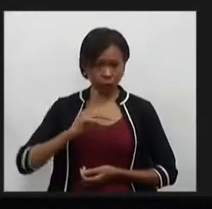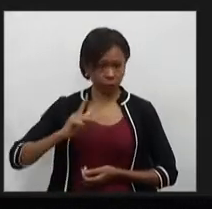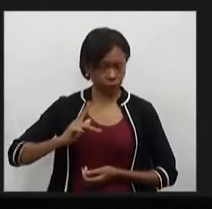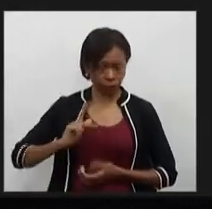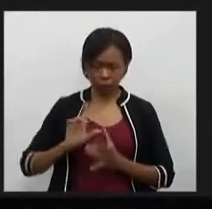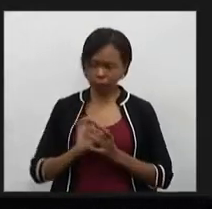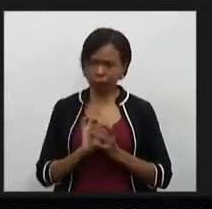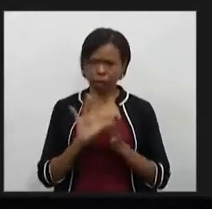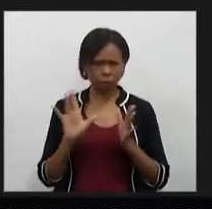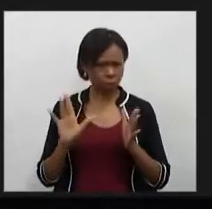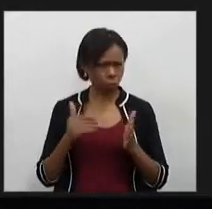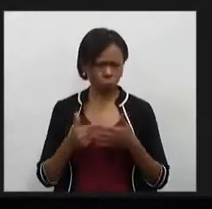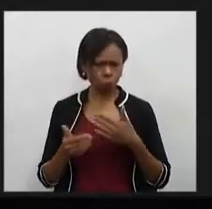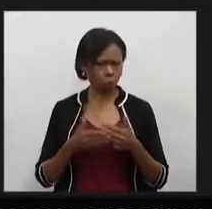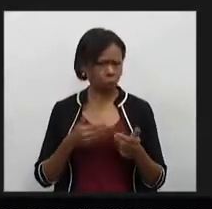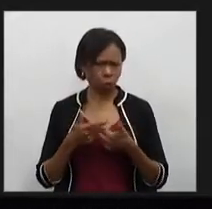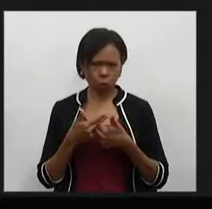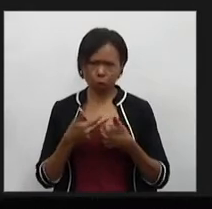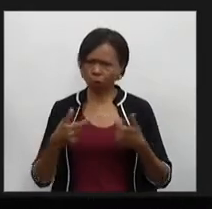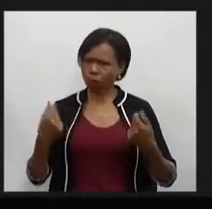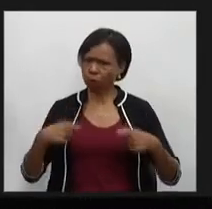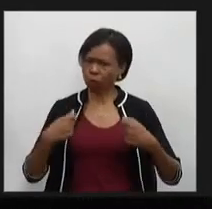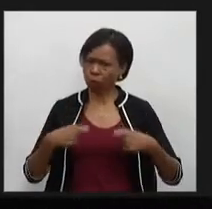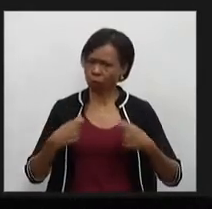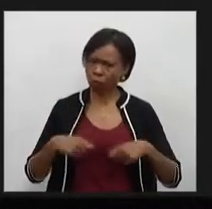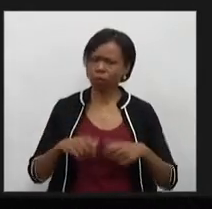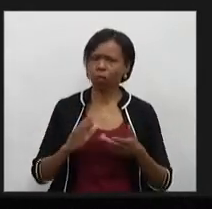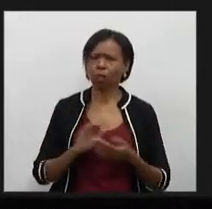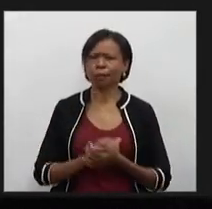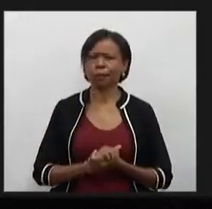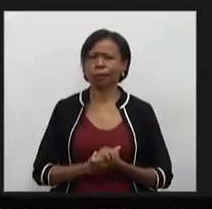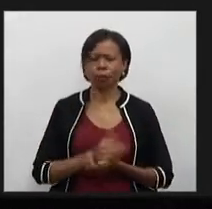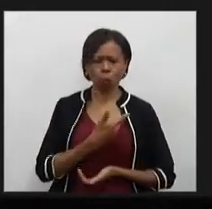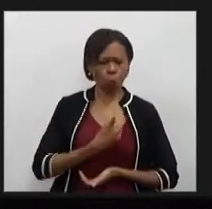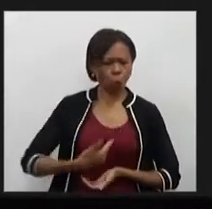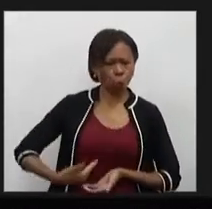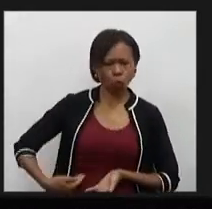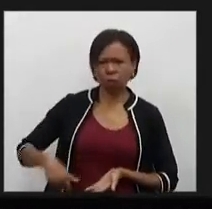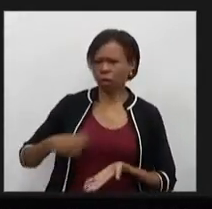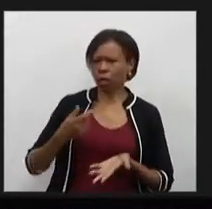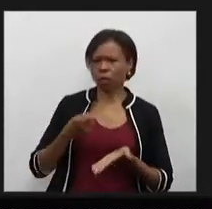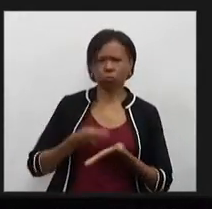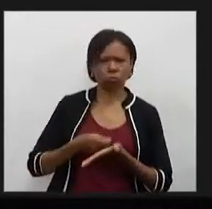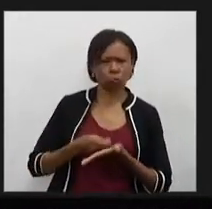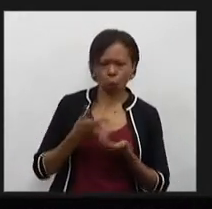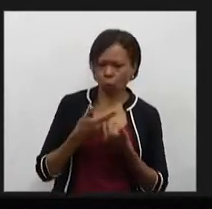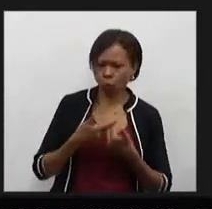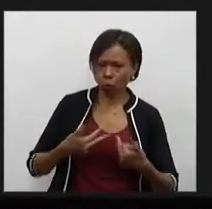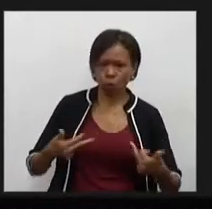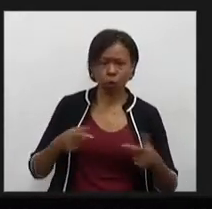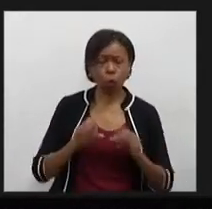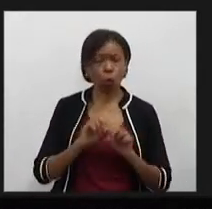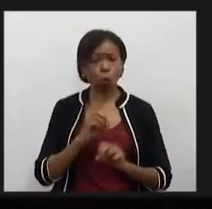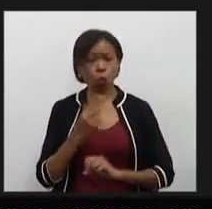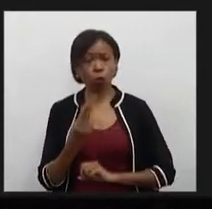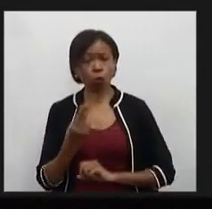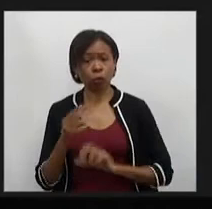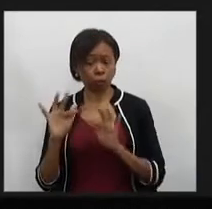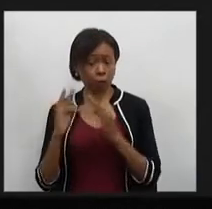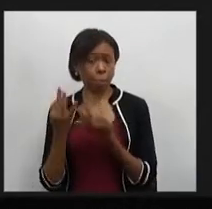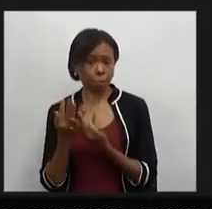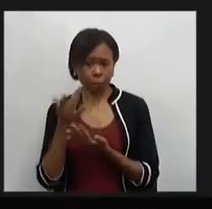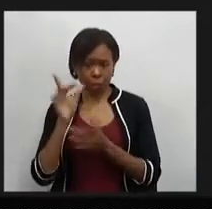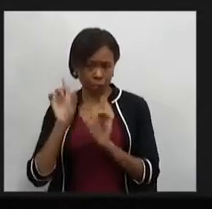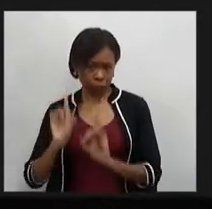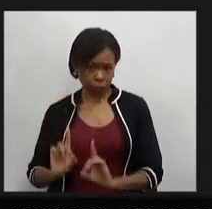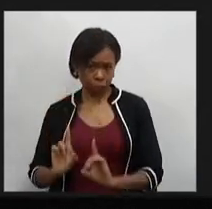né, seja de cobrança pública, seja de ajuda às famílias das pessoas com deficiência, e mais uma